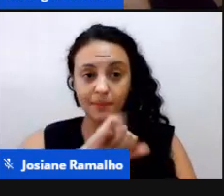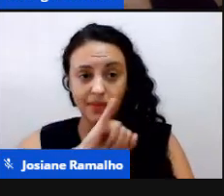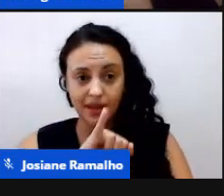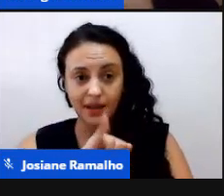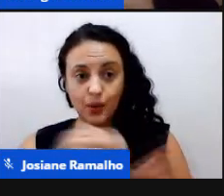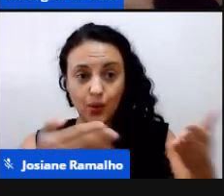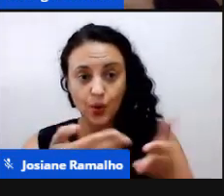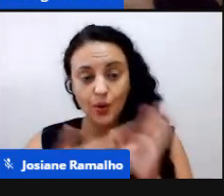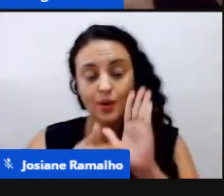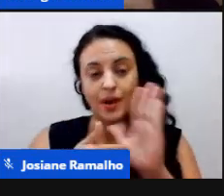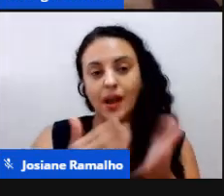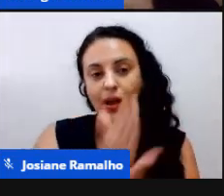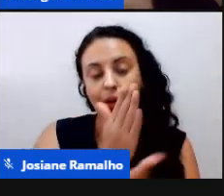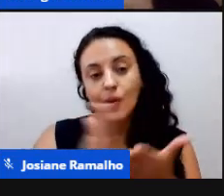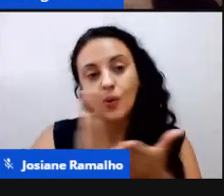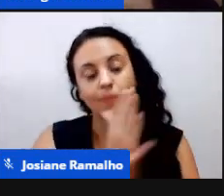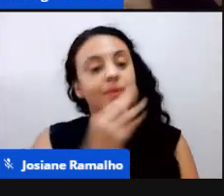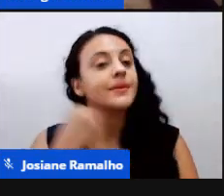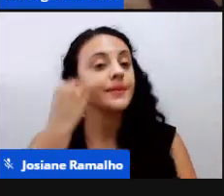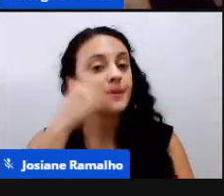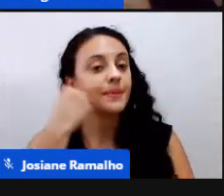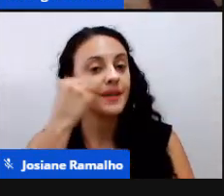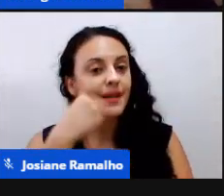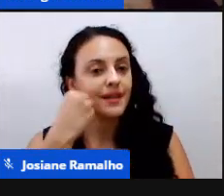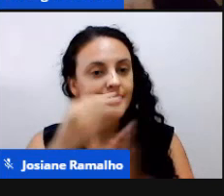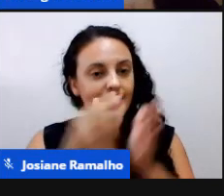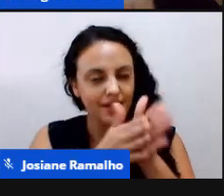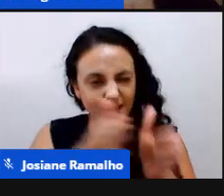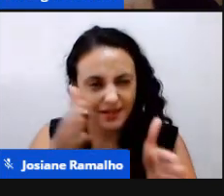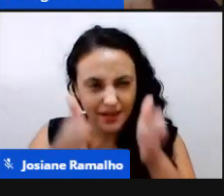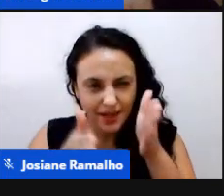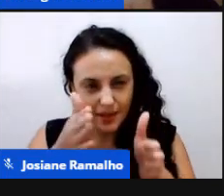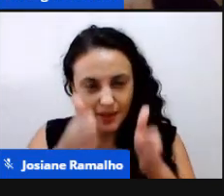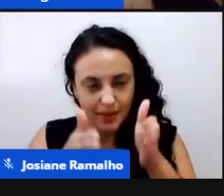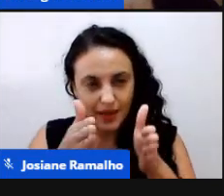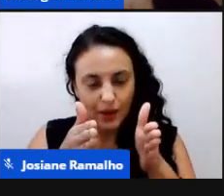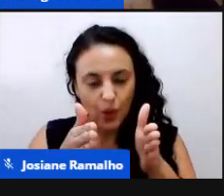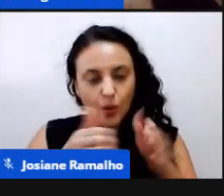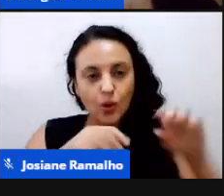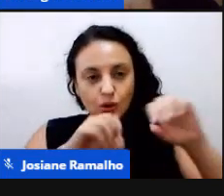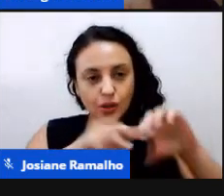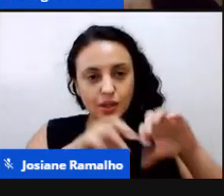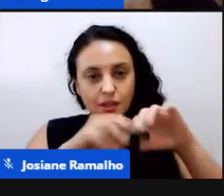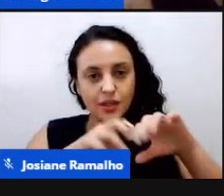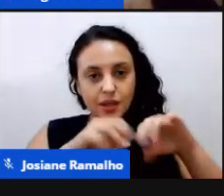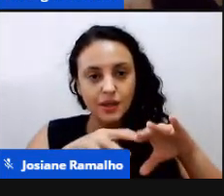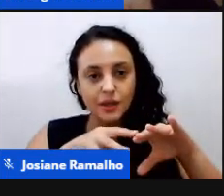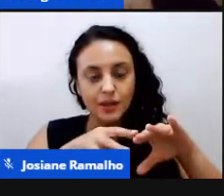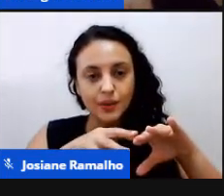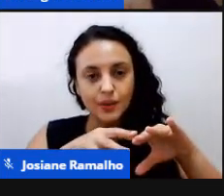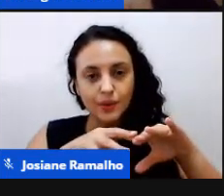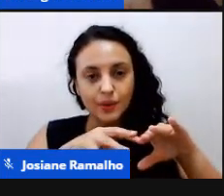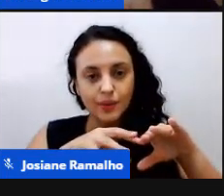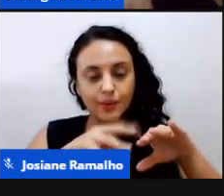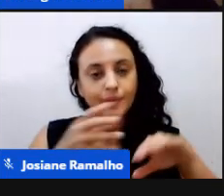experiências dentro desse período de educação física na na educação infantil.